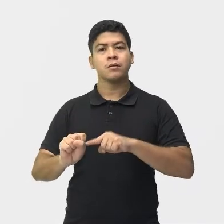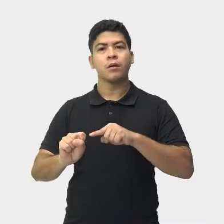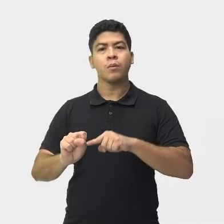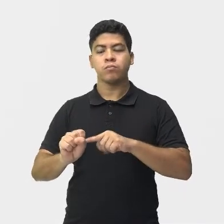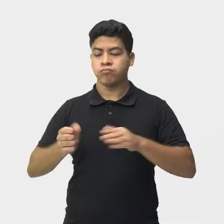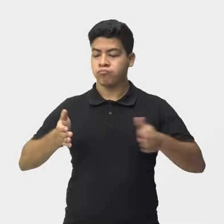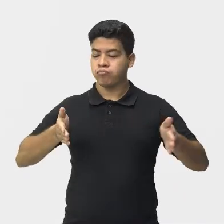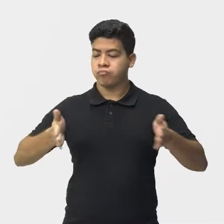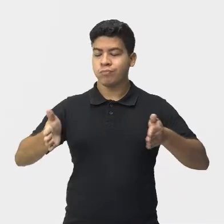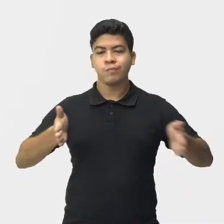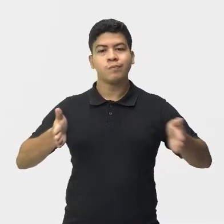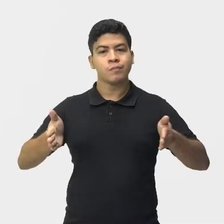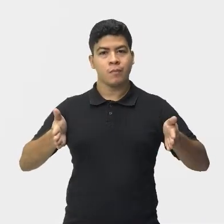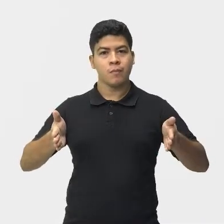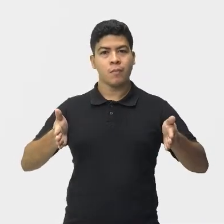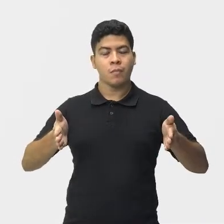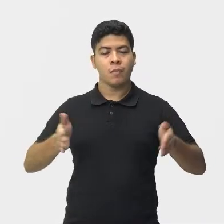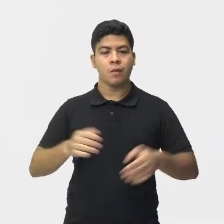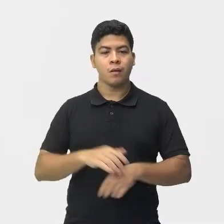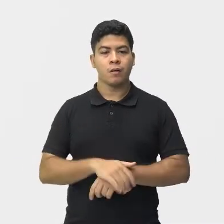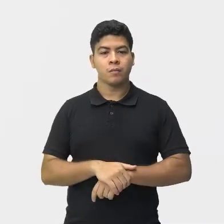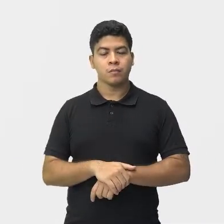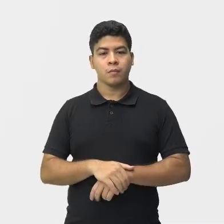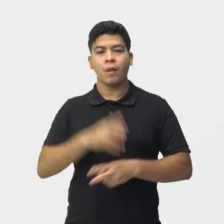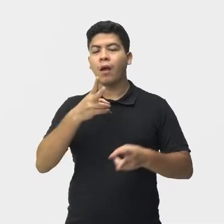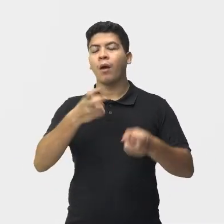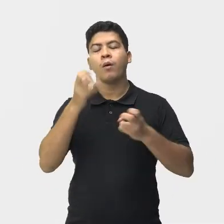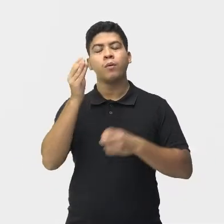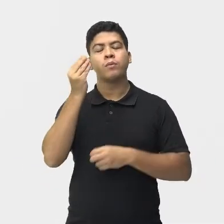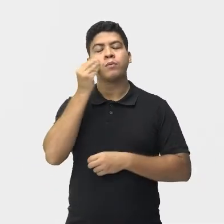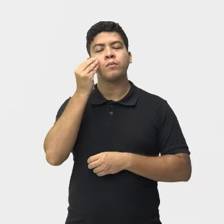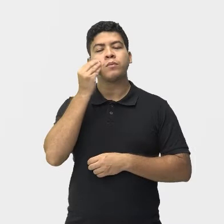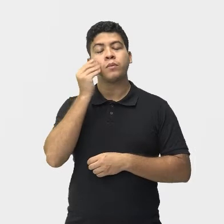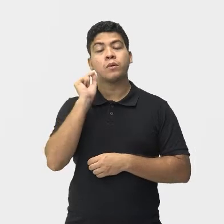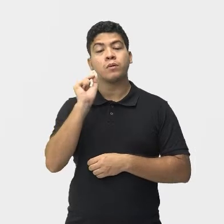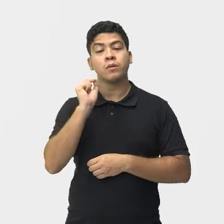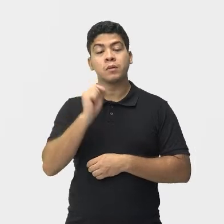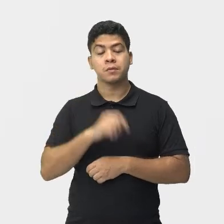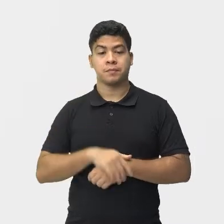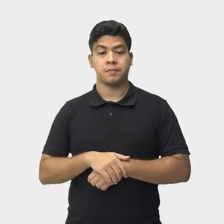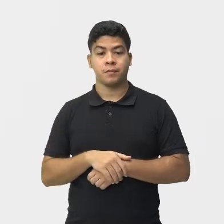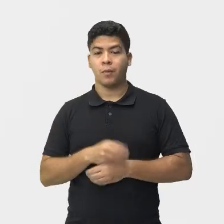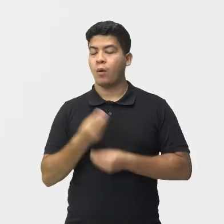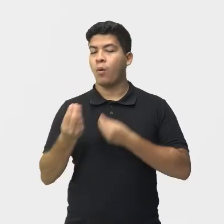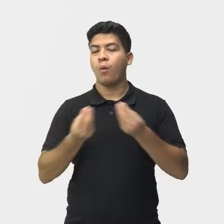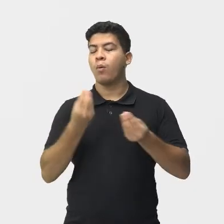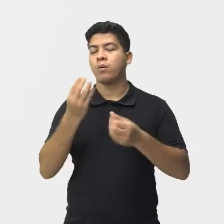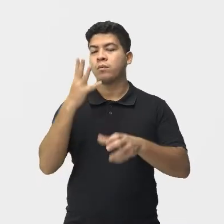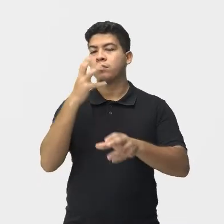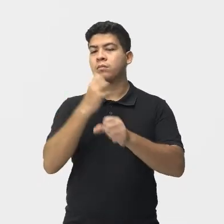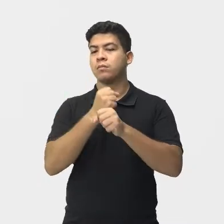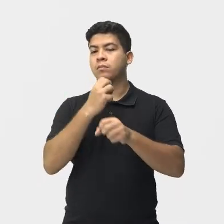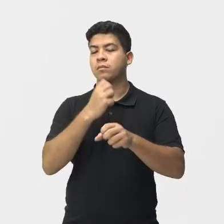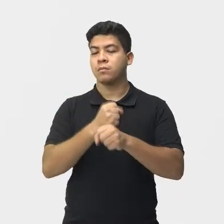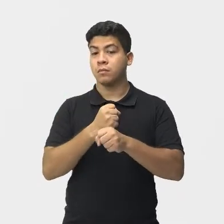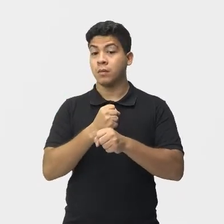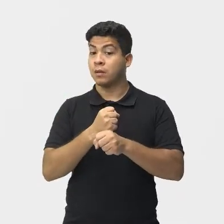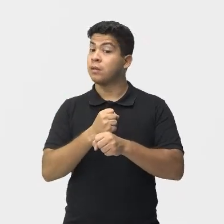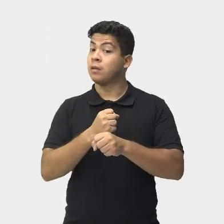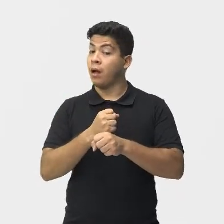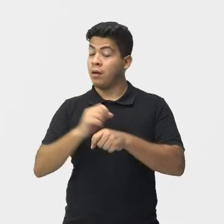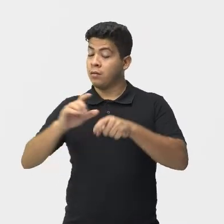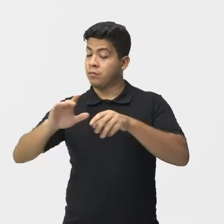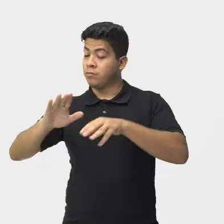1, nós vamos exatamente observar essa situação de como se calcula tanto a